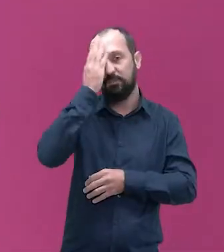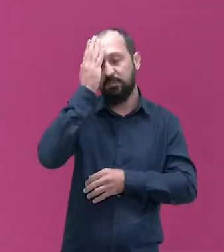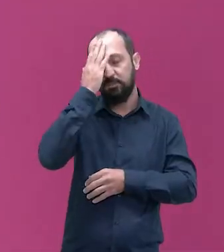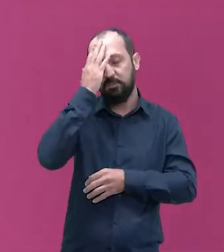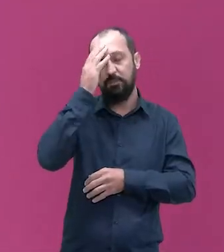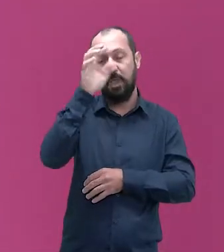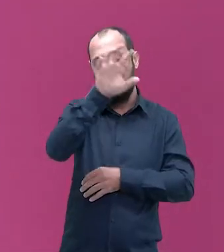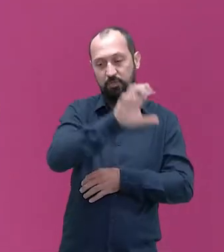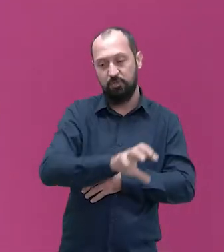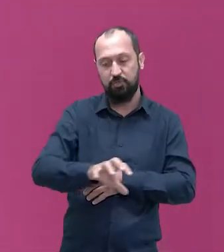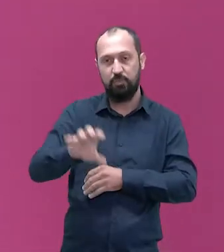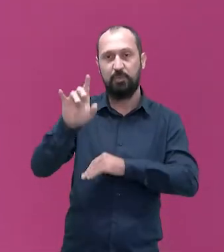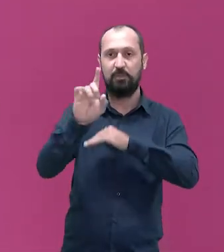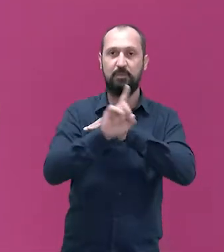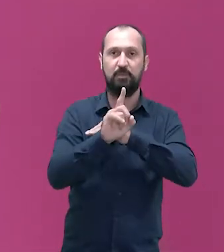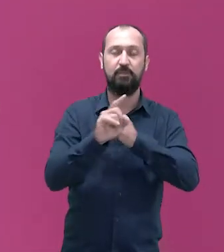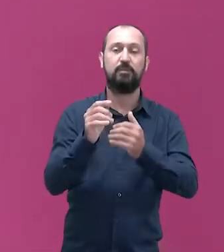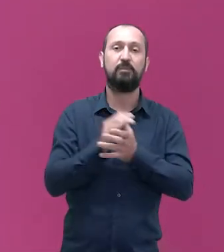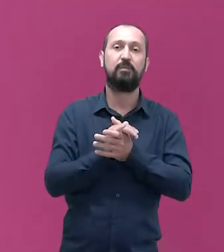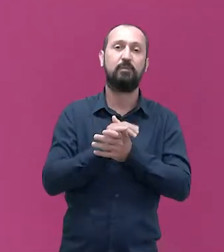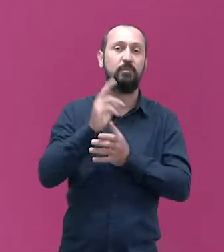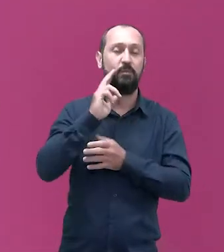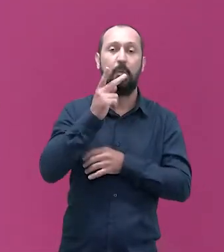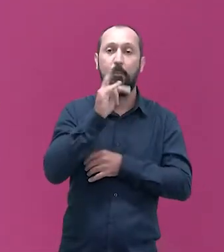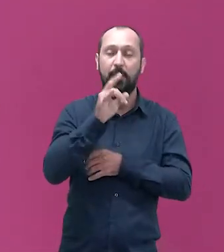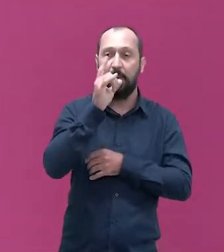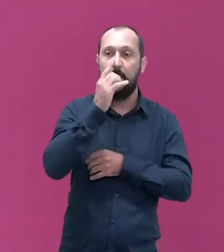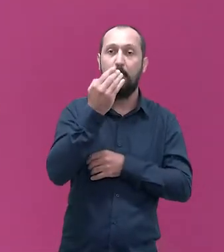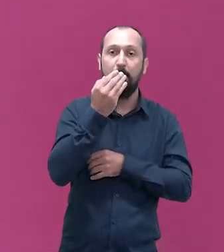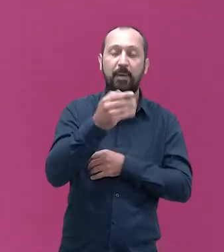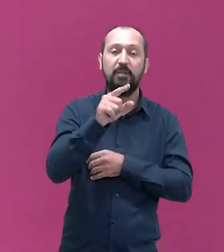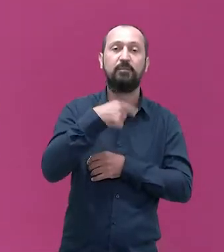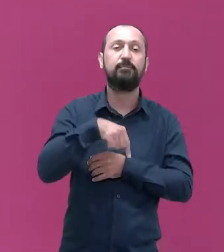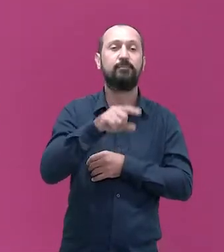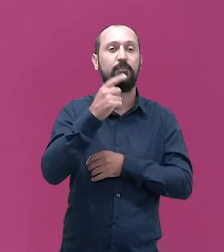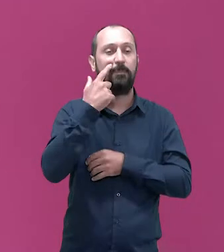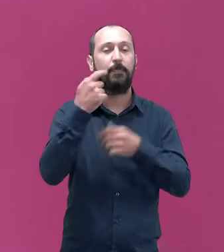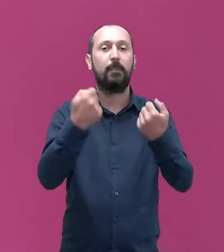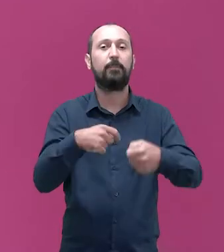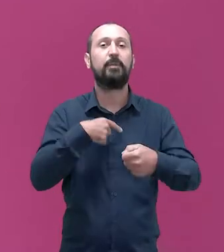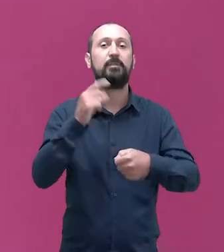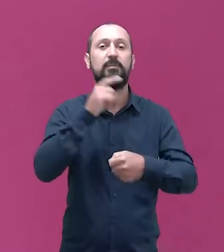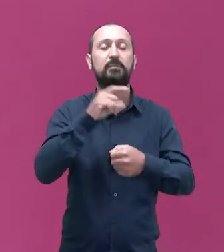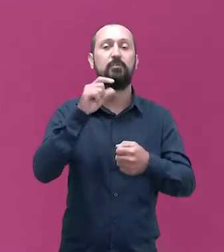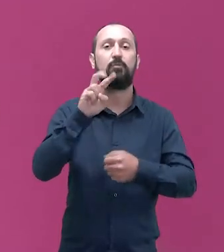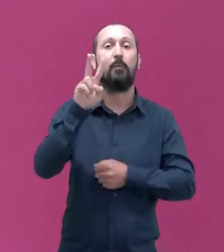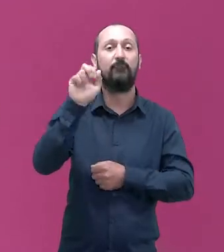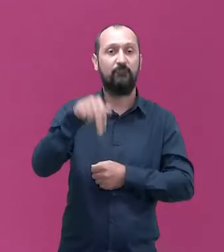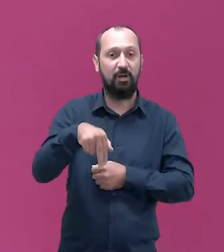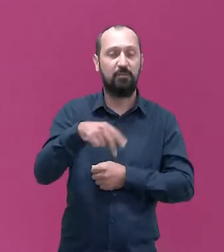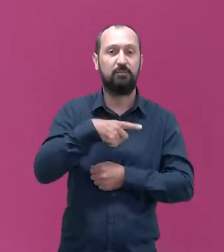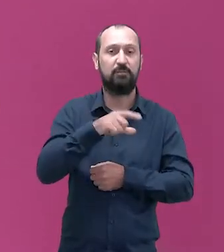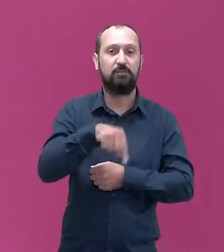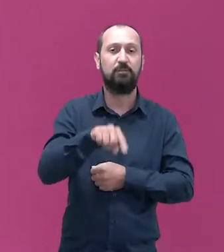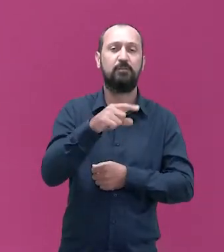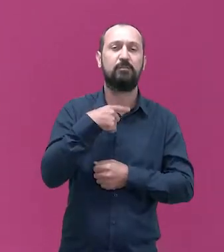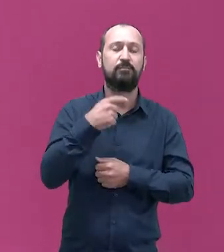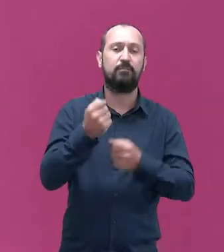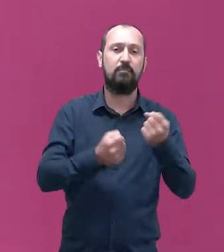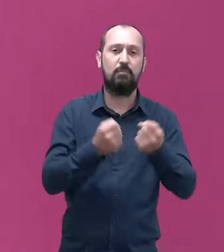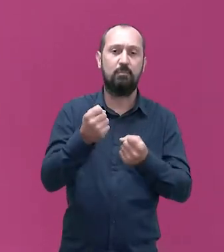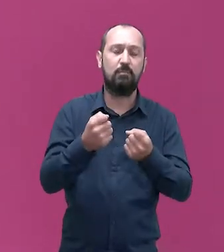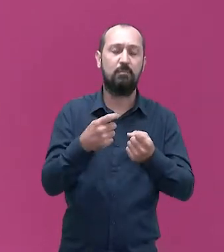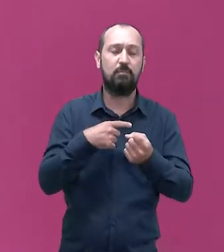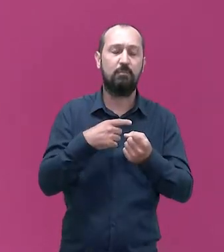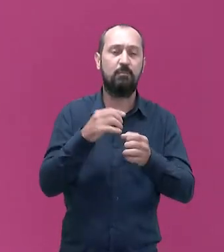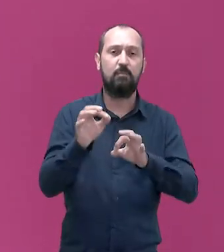nós sabemos a região que cada um atende. Geralmente o pai pede para o condutor, olha, eu preciso de uma van escolar, né, e